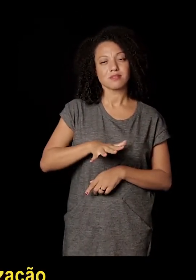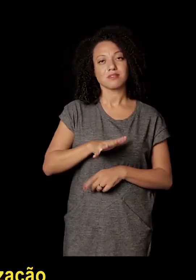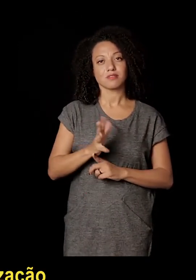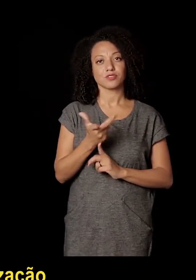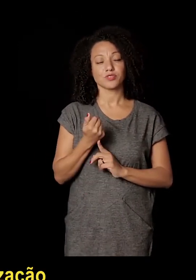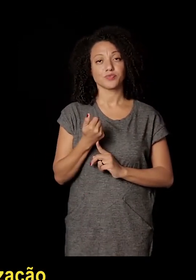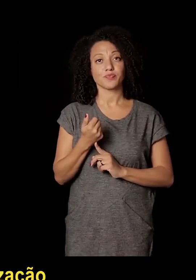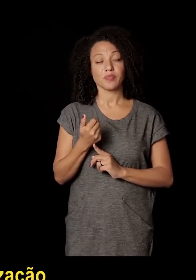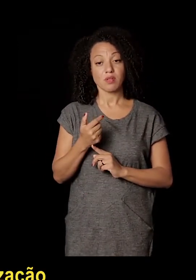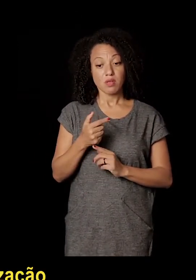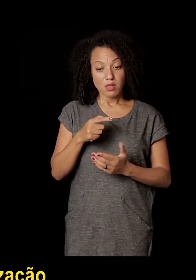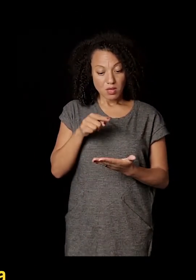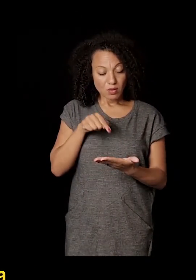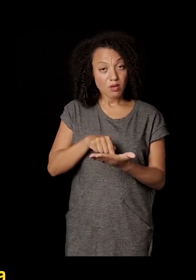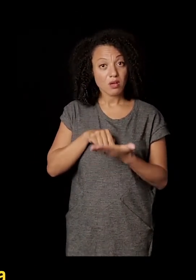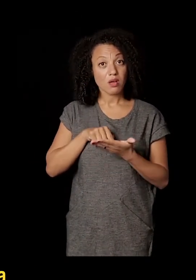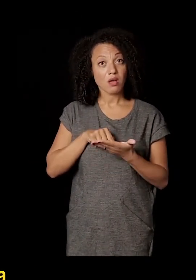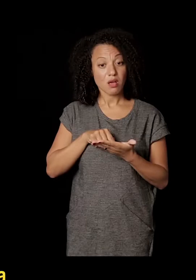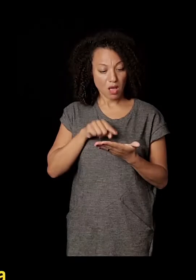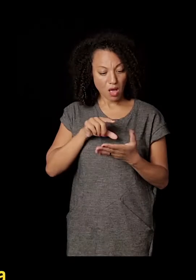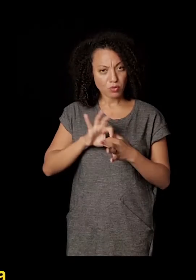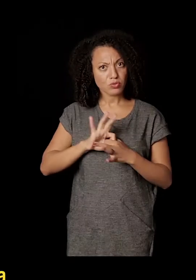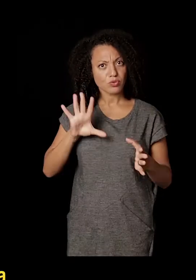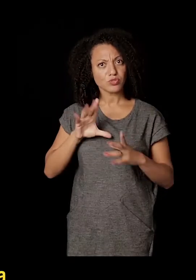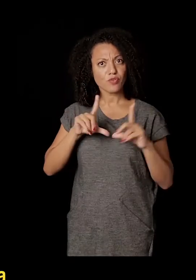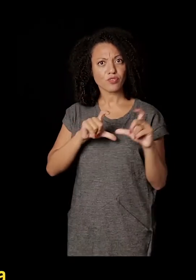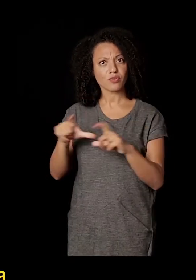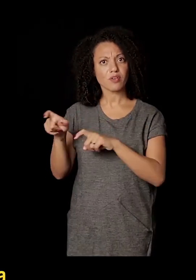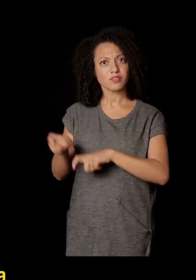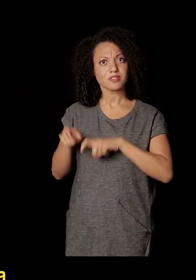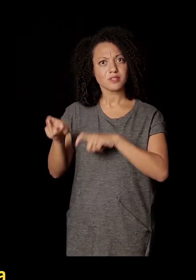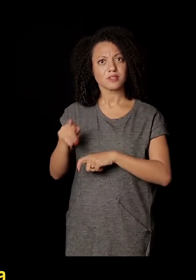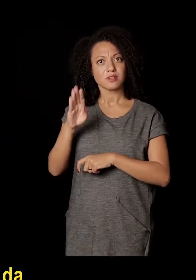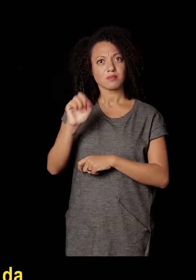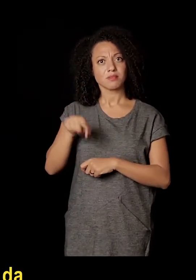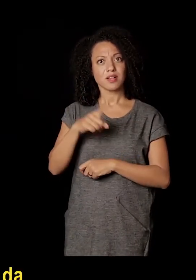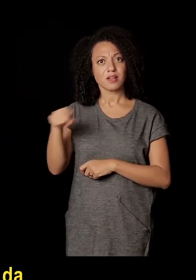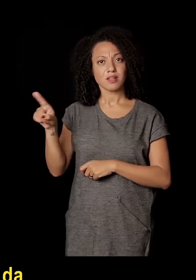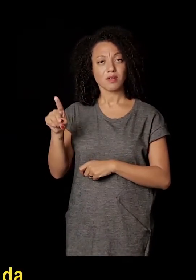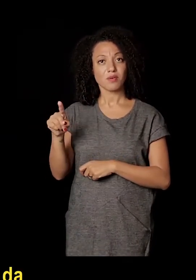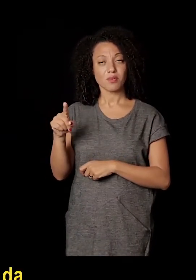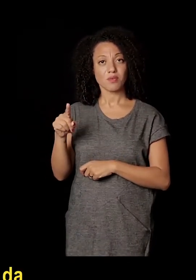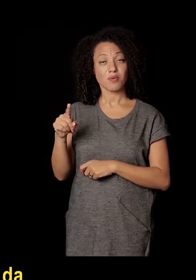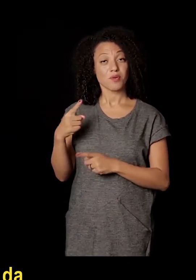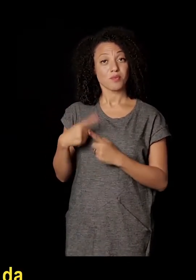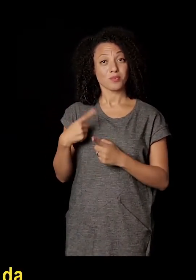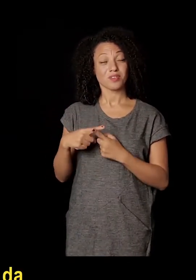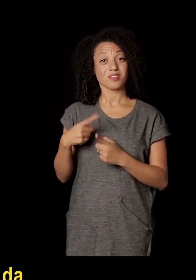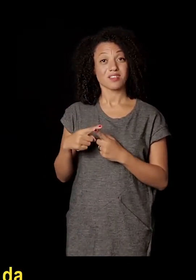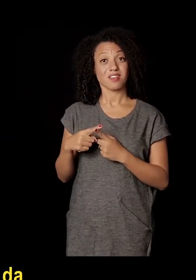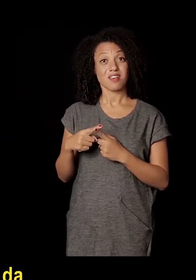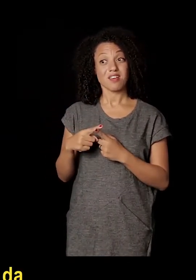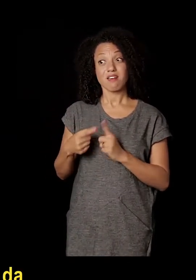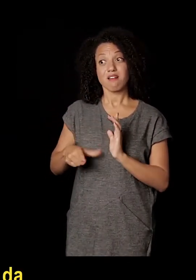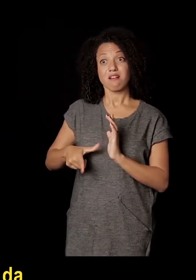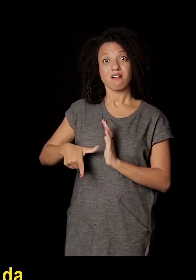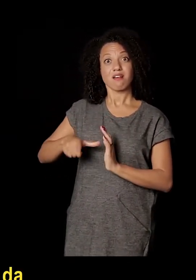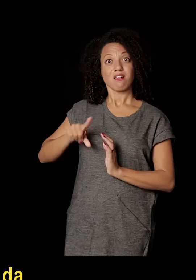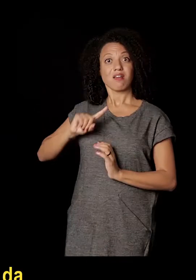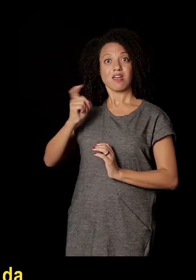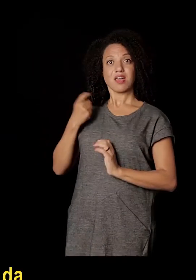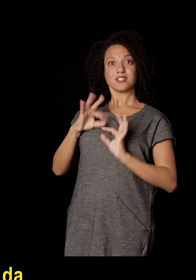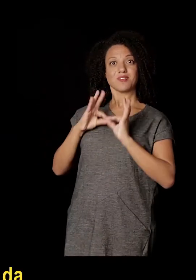me deparei com uma autorização para fotografar a fazenda do Barão de Grão Mogol, que havia sido a família da minha fazenda, fazenda da minha